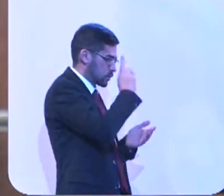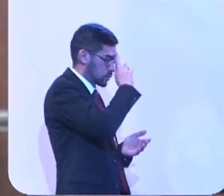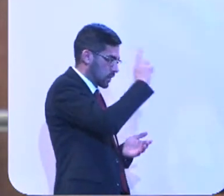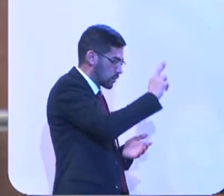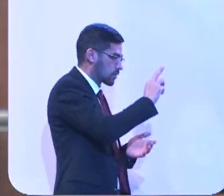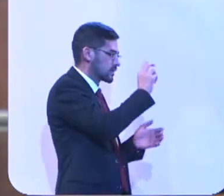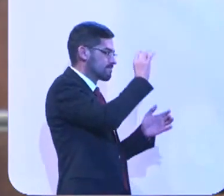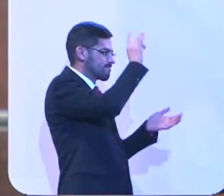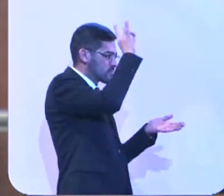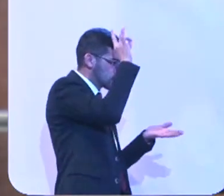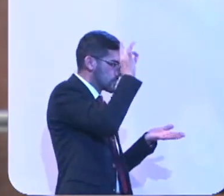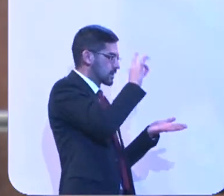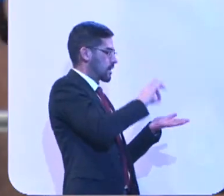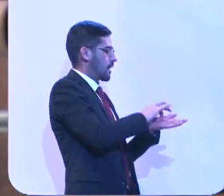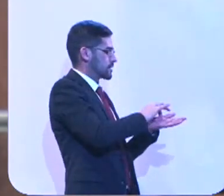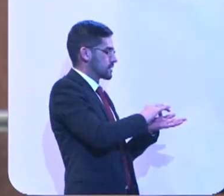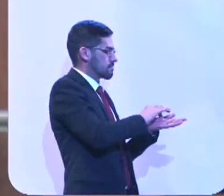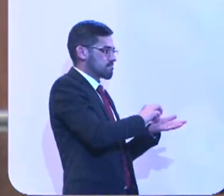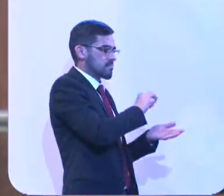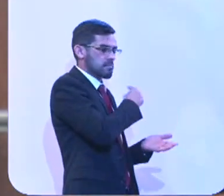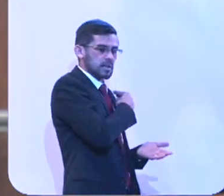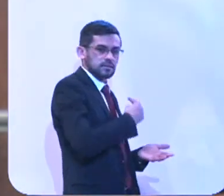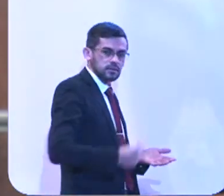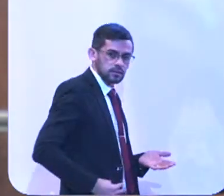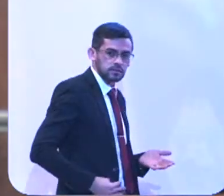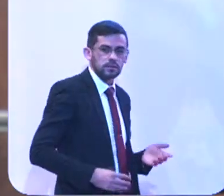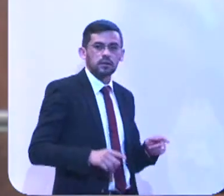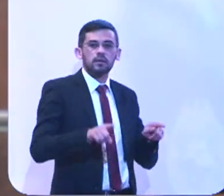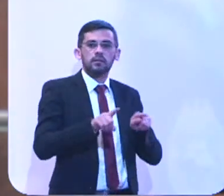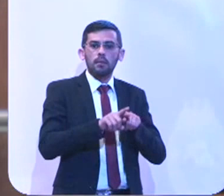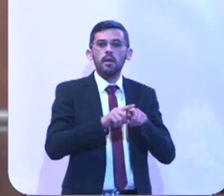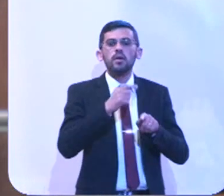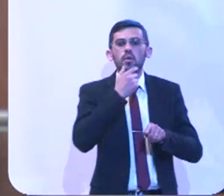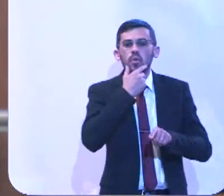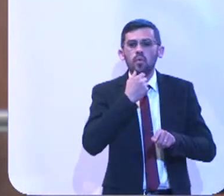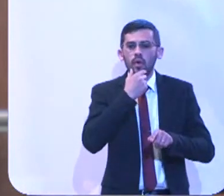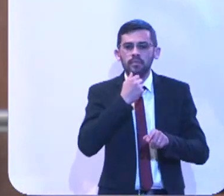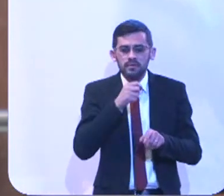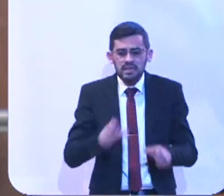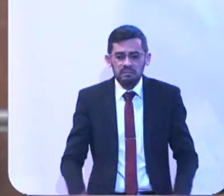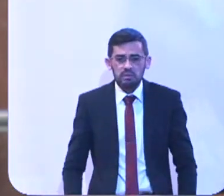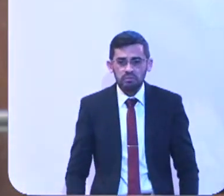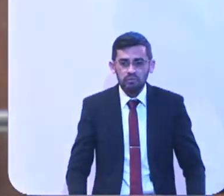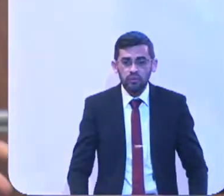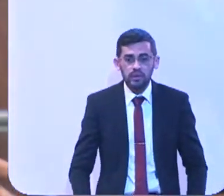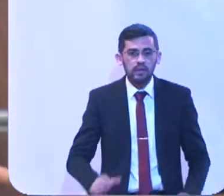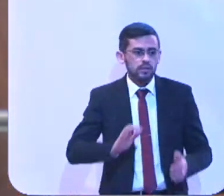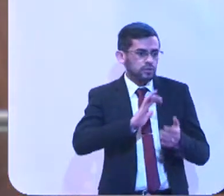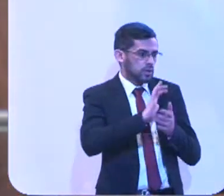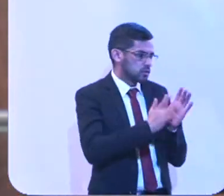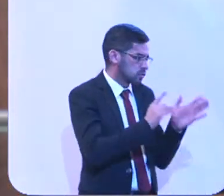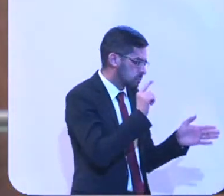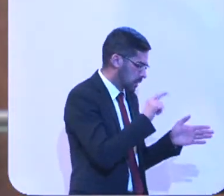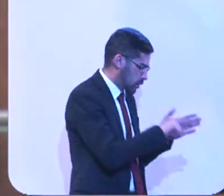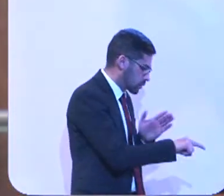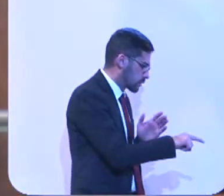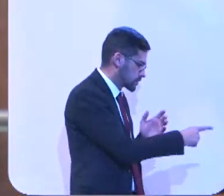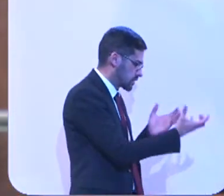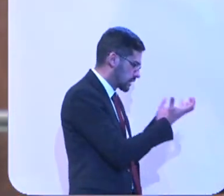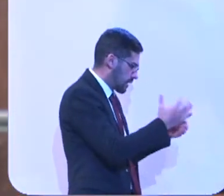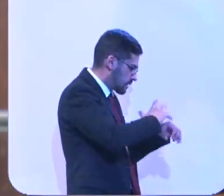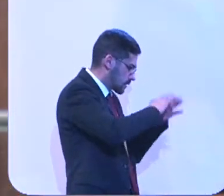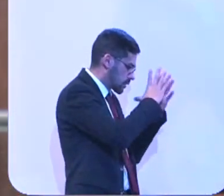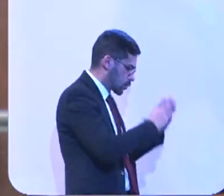era o Messias. Foi assim com aquele paralítico que está no tanque de Betesda e Jesus pergunta para ele: você quer